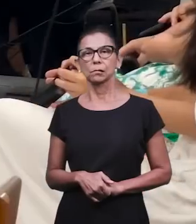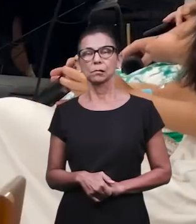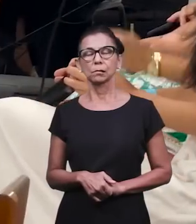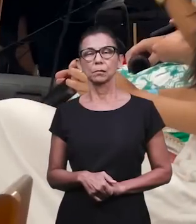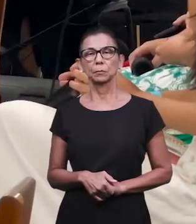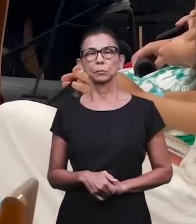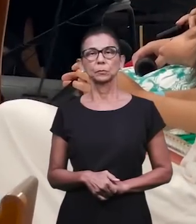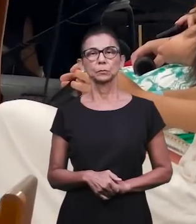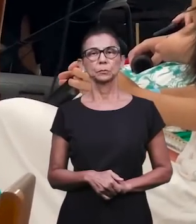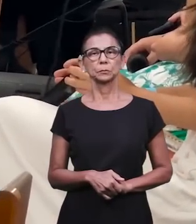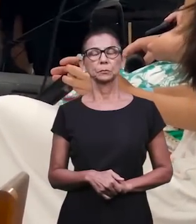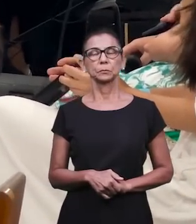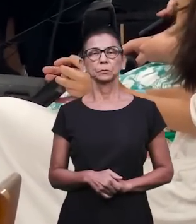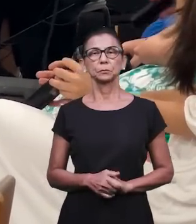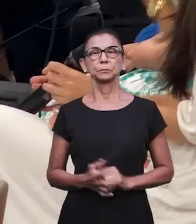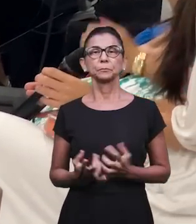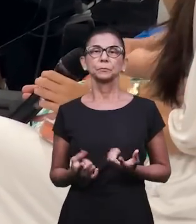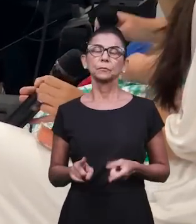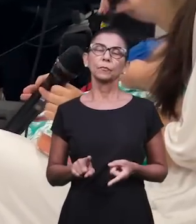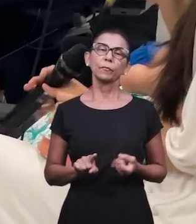Amém.